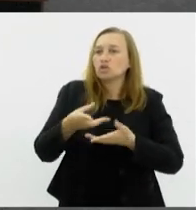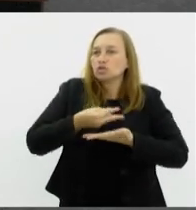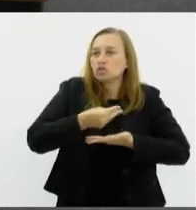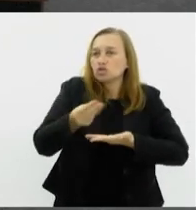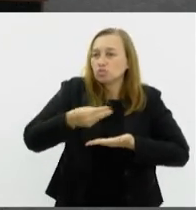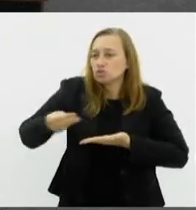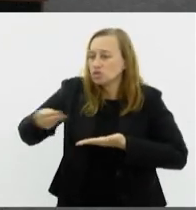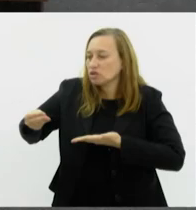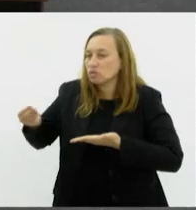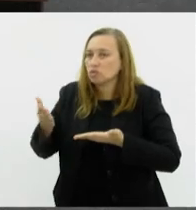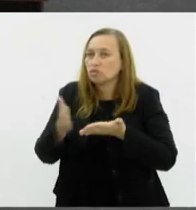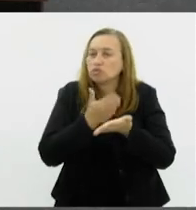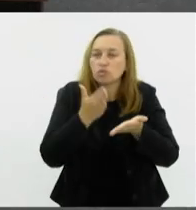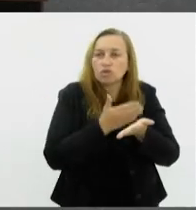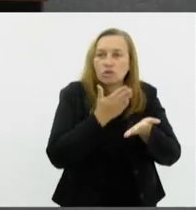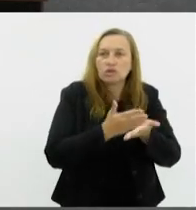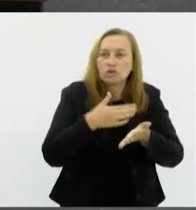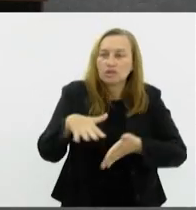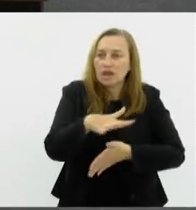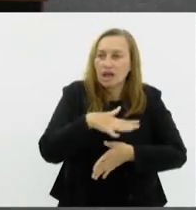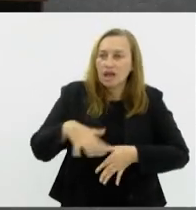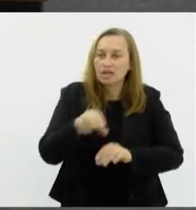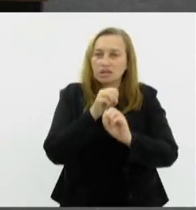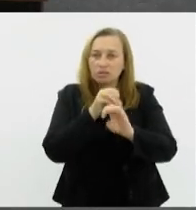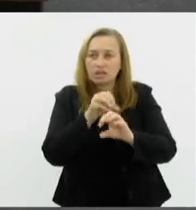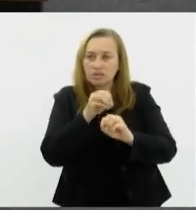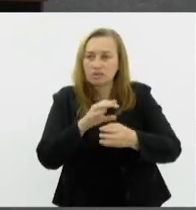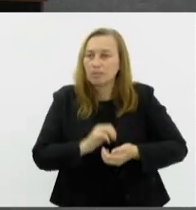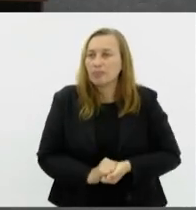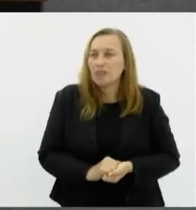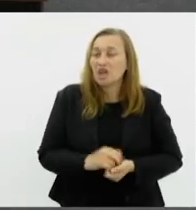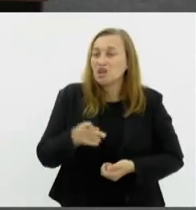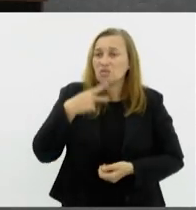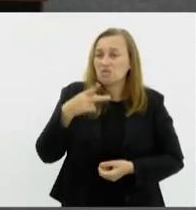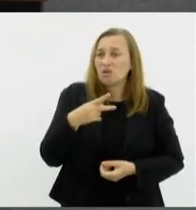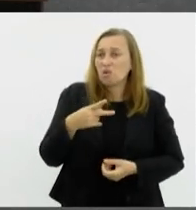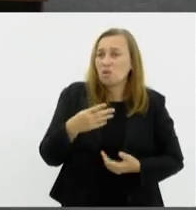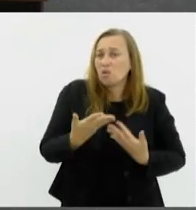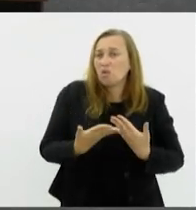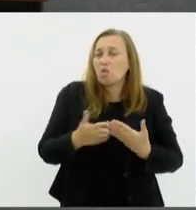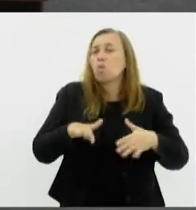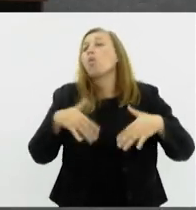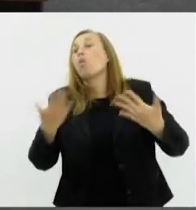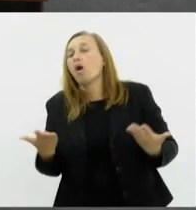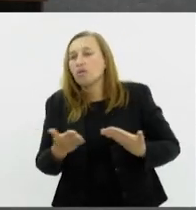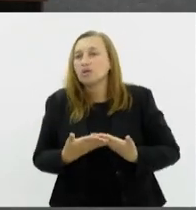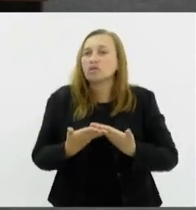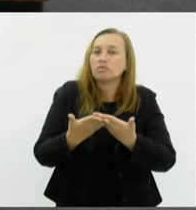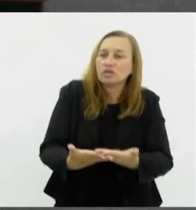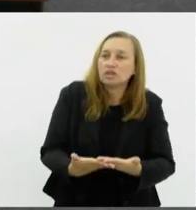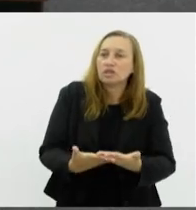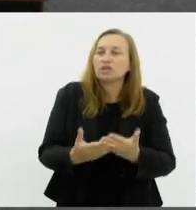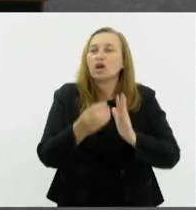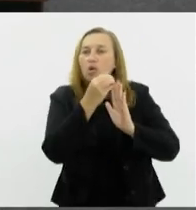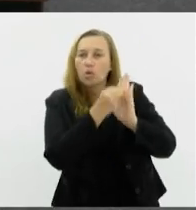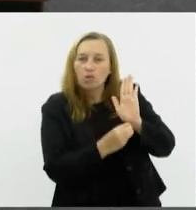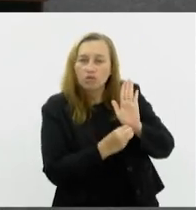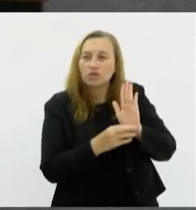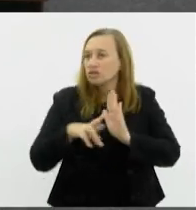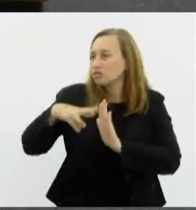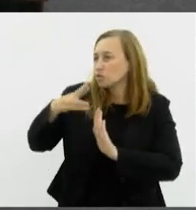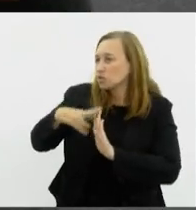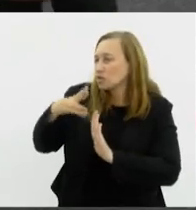do livro na rede de educação. Ele não disse que encaminhamento era esse, se era um ofício, se era uma